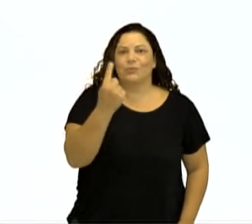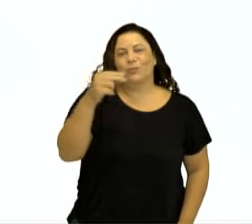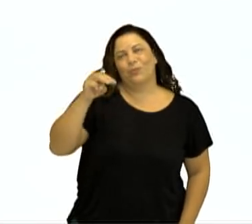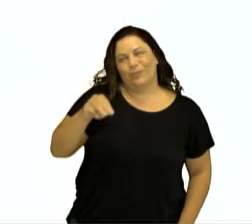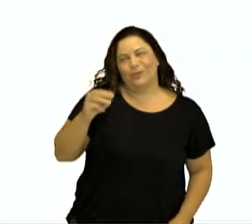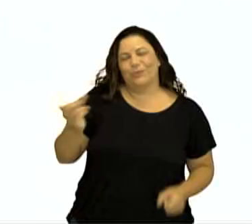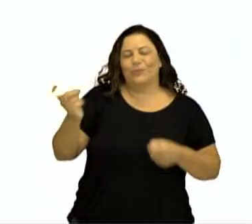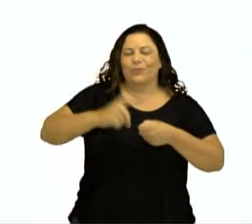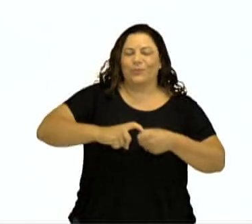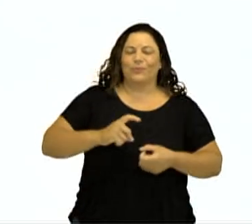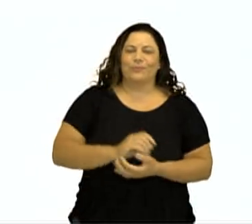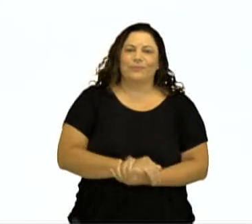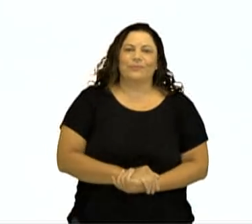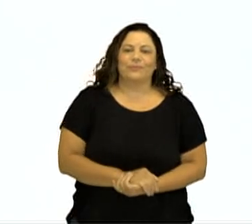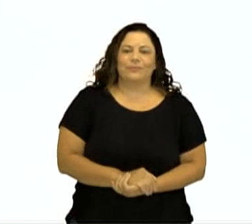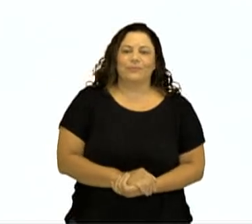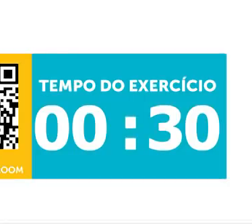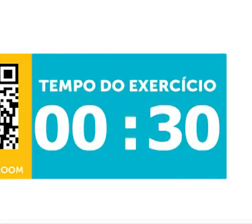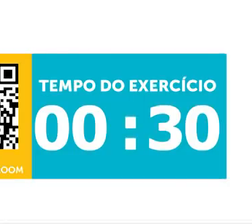volto.